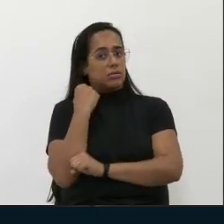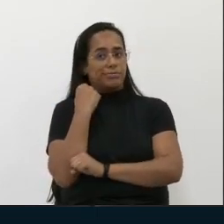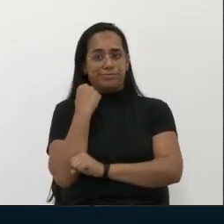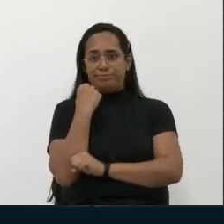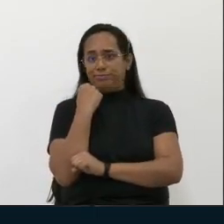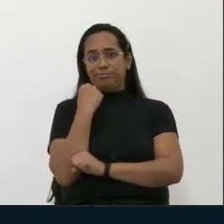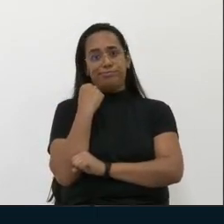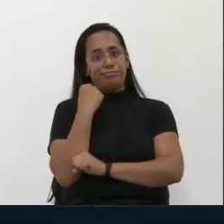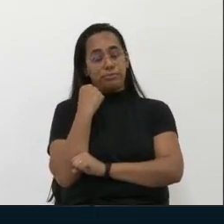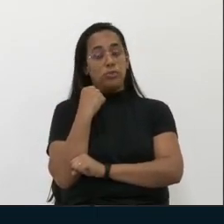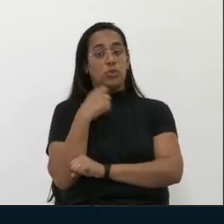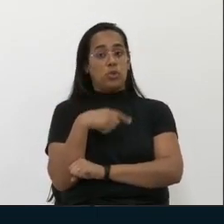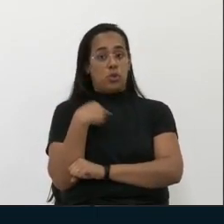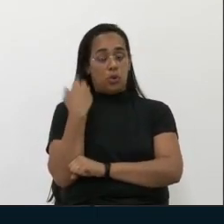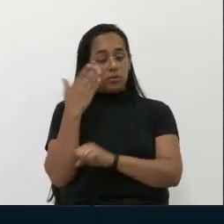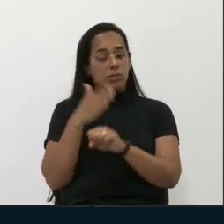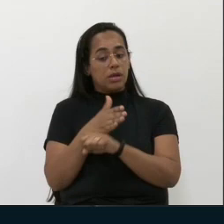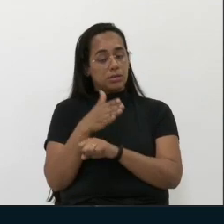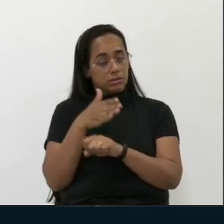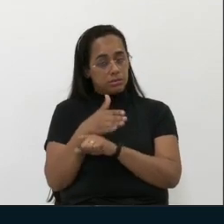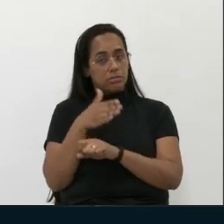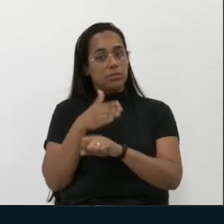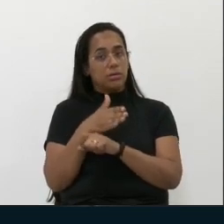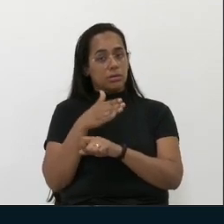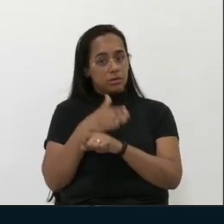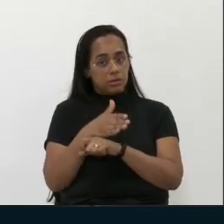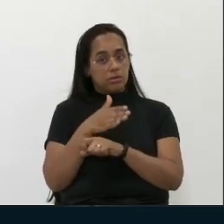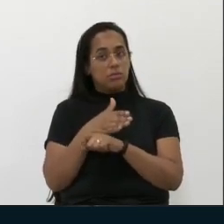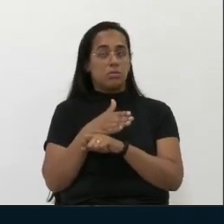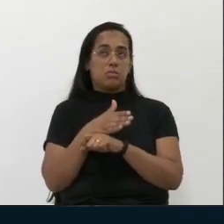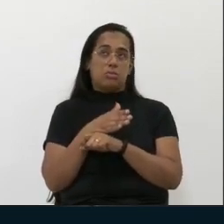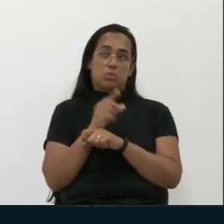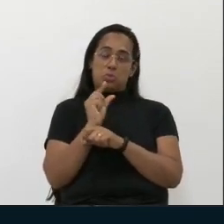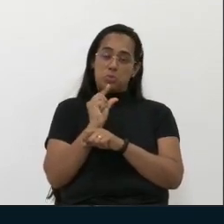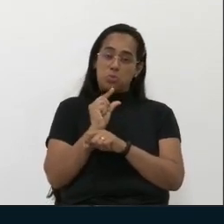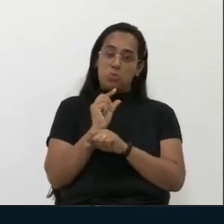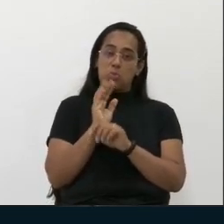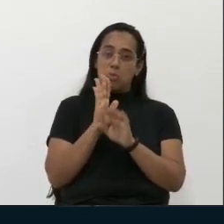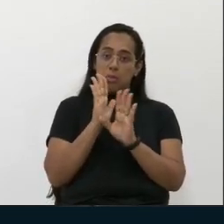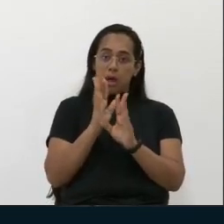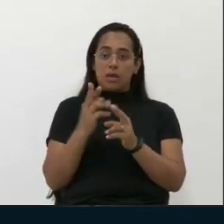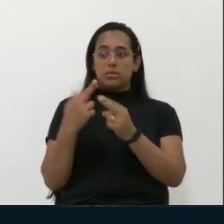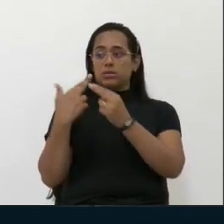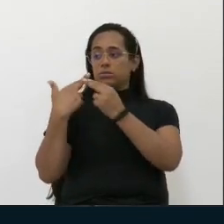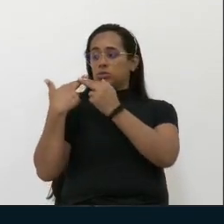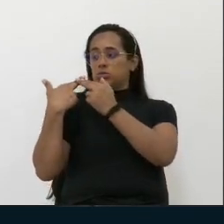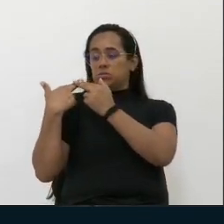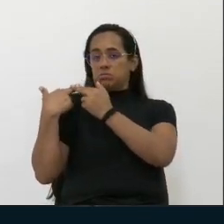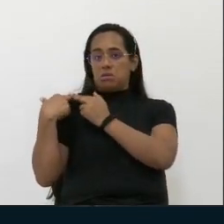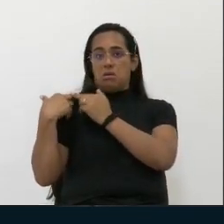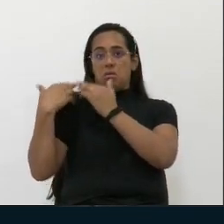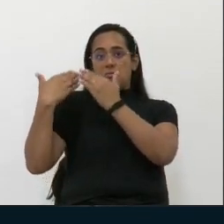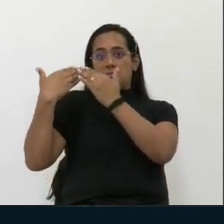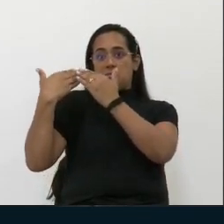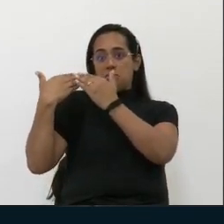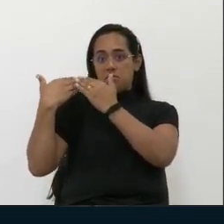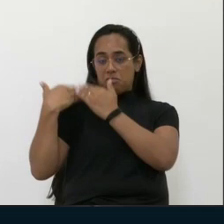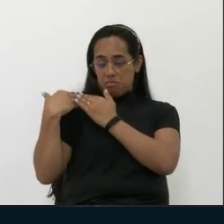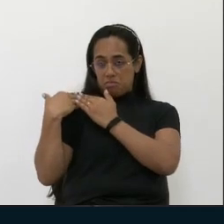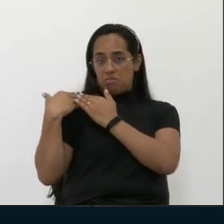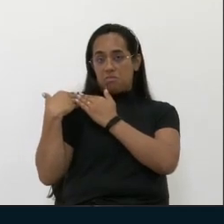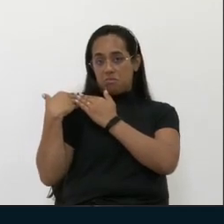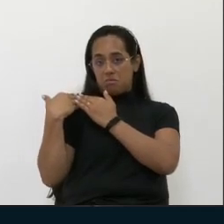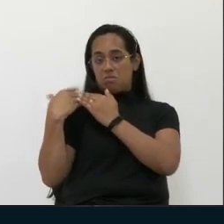do Estado. Mas a responsabilidade do governo da privatização da Sabesp é do governo do Estado, é do